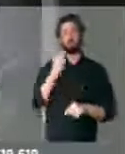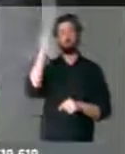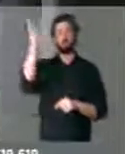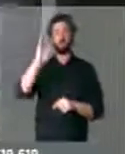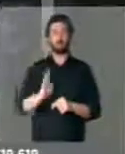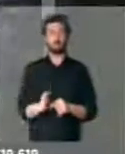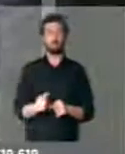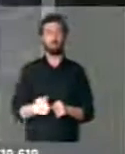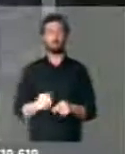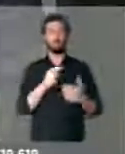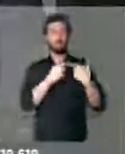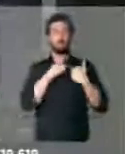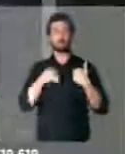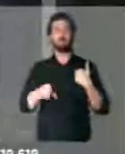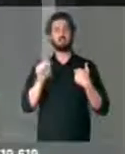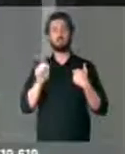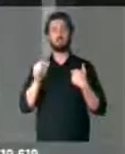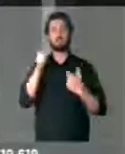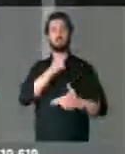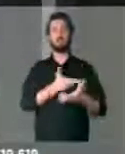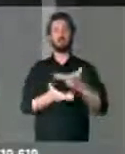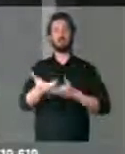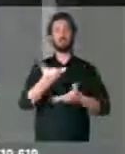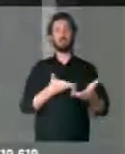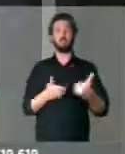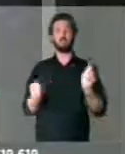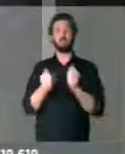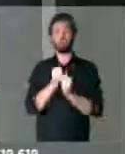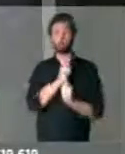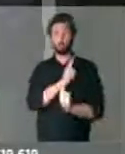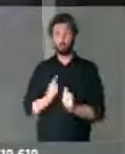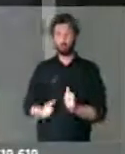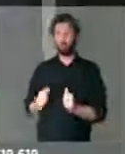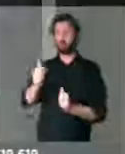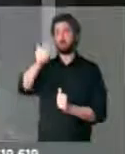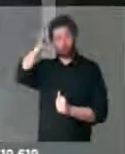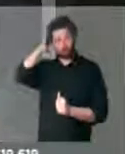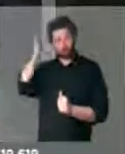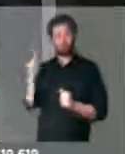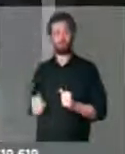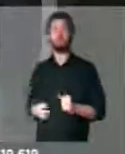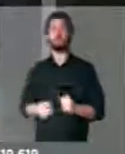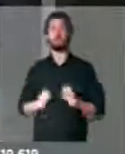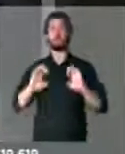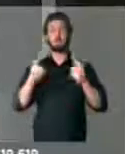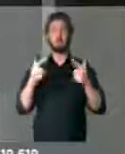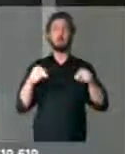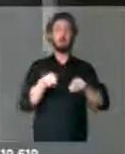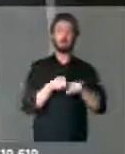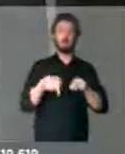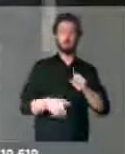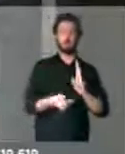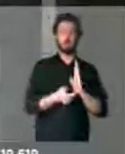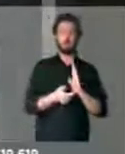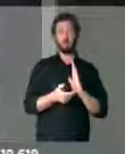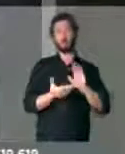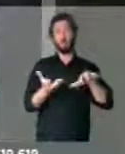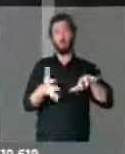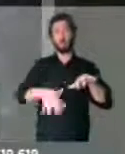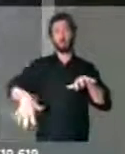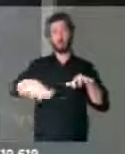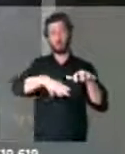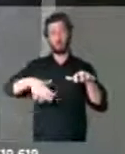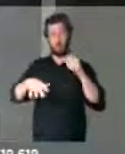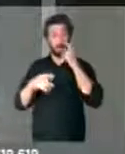Brasil, e essa responsabilidade tem sido compartilhada com o governo do presidente Michel Temer e a Câmara Federal e o Congresso